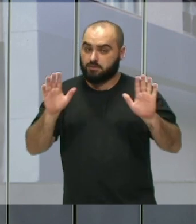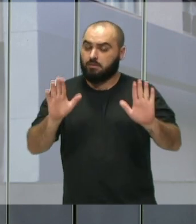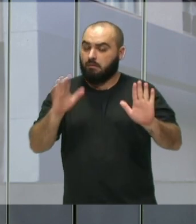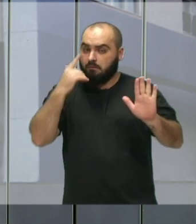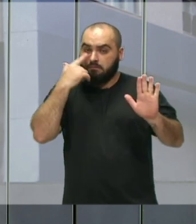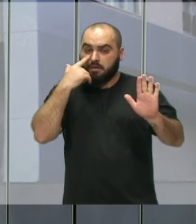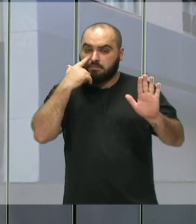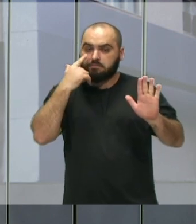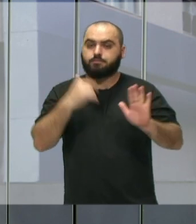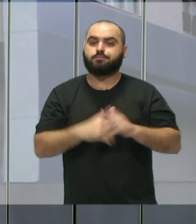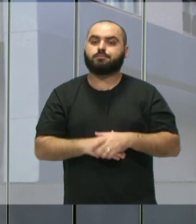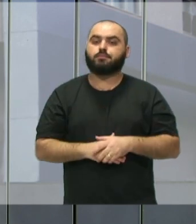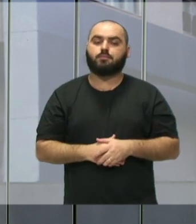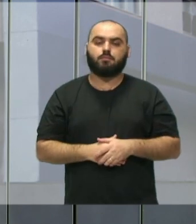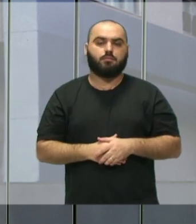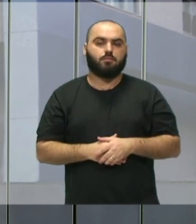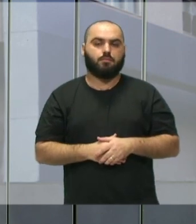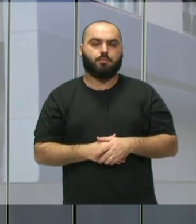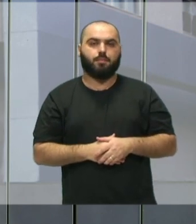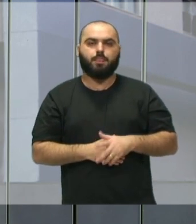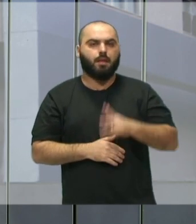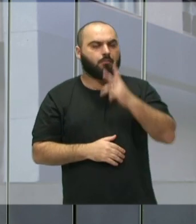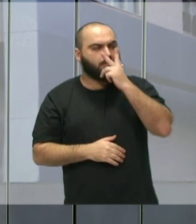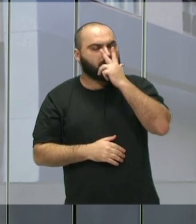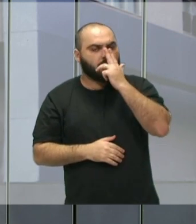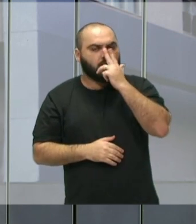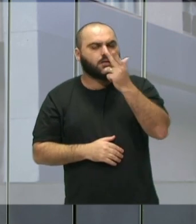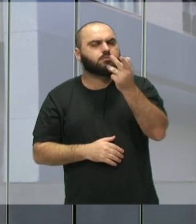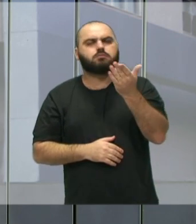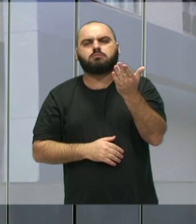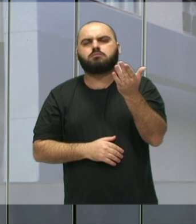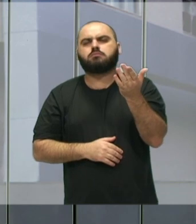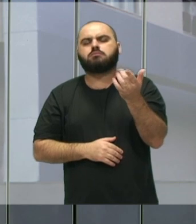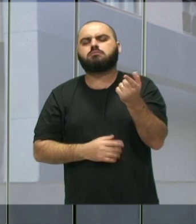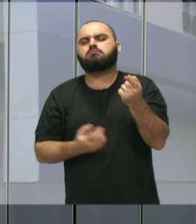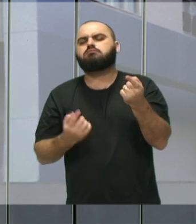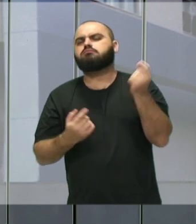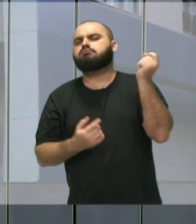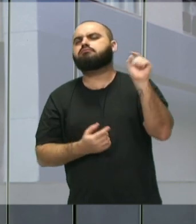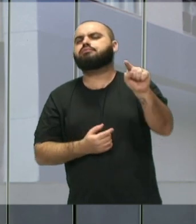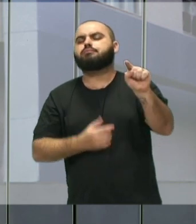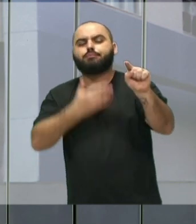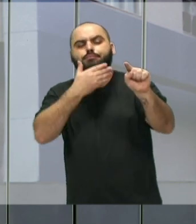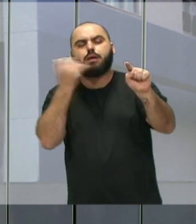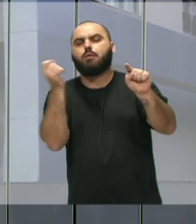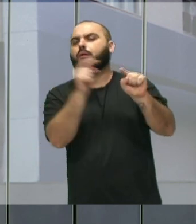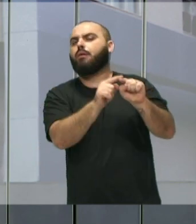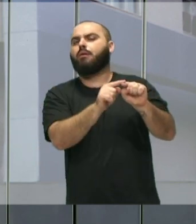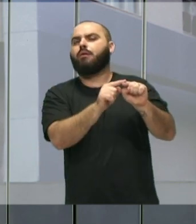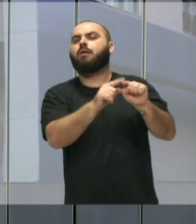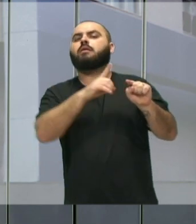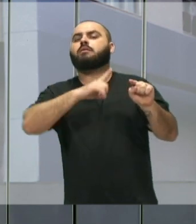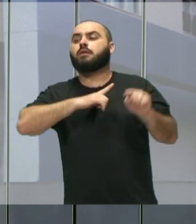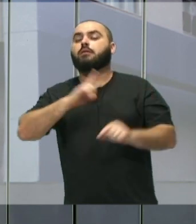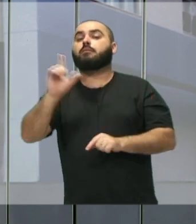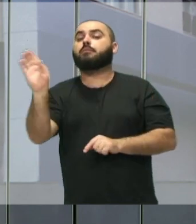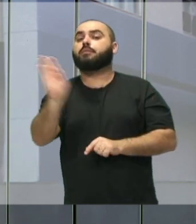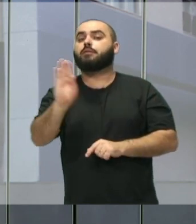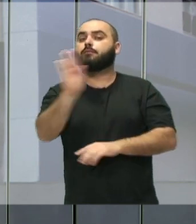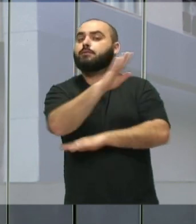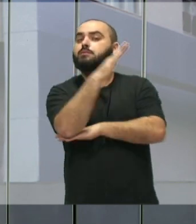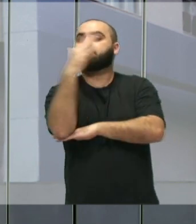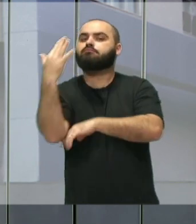aqui é uma, digamos, uma melhoria que traz um benefício ambiental para